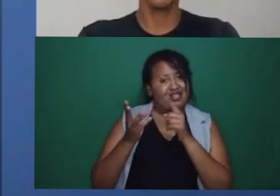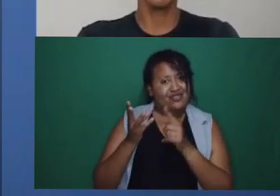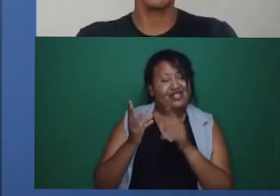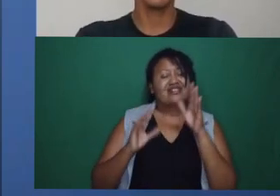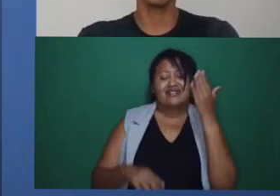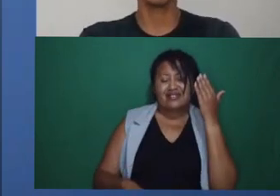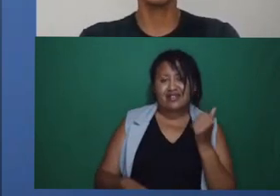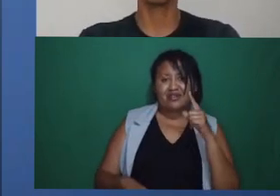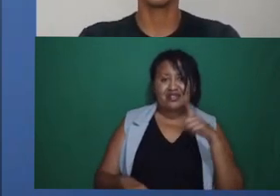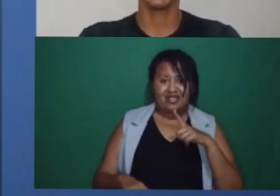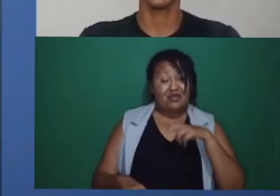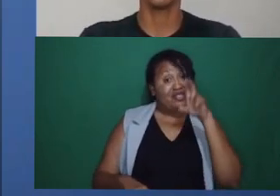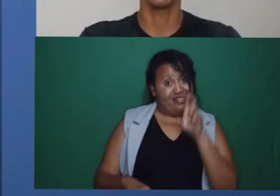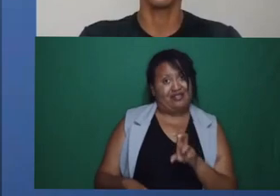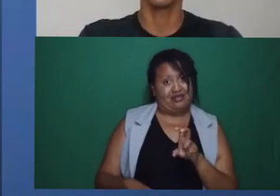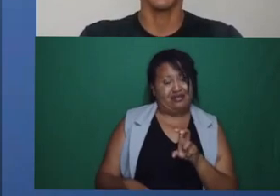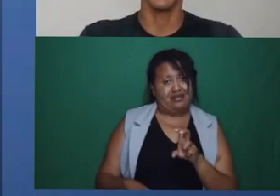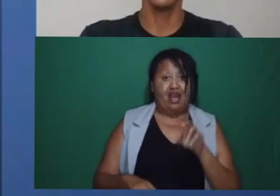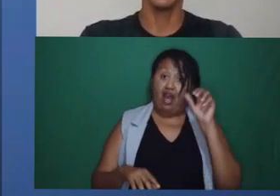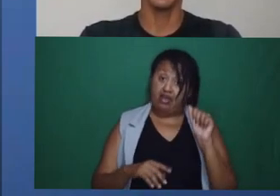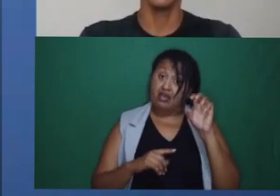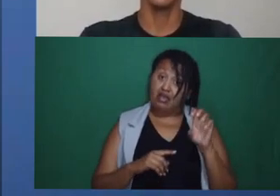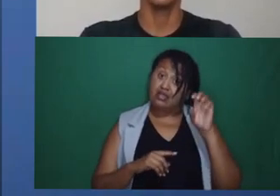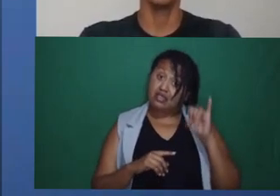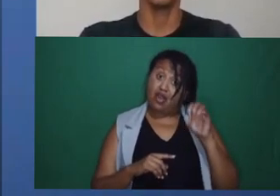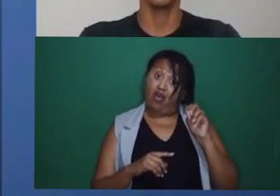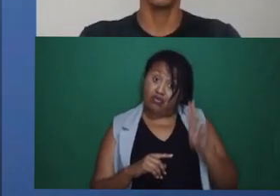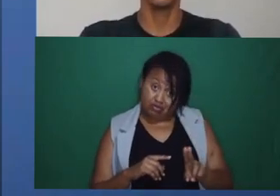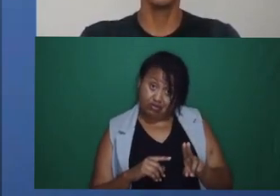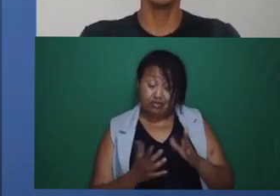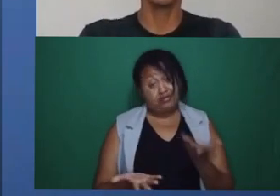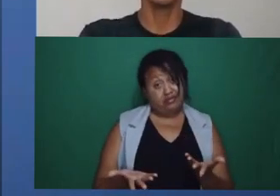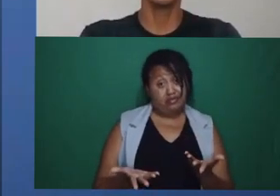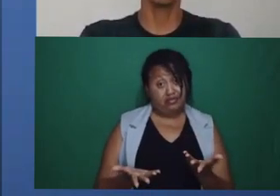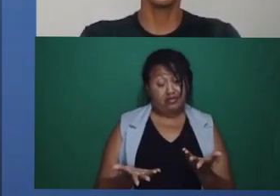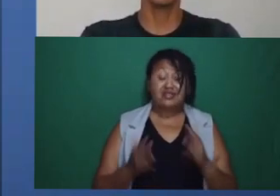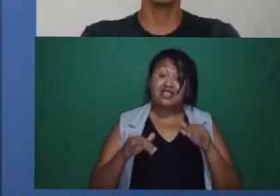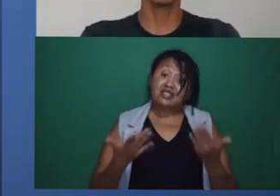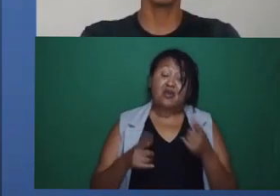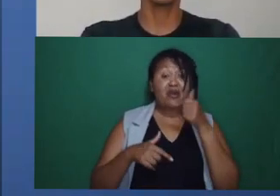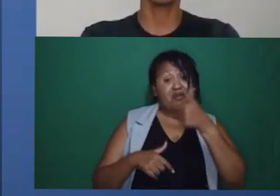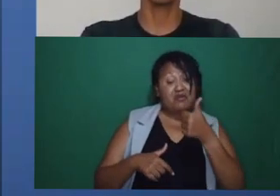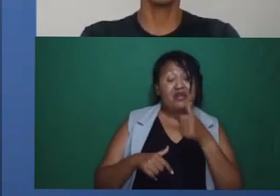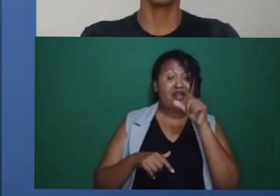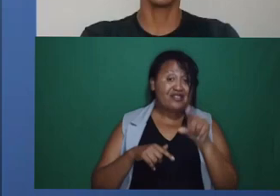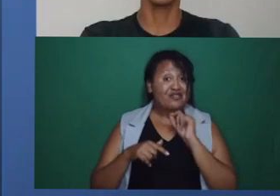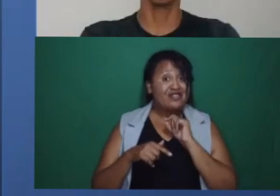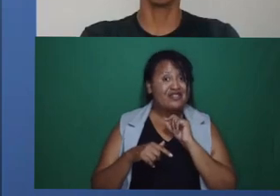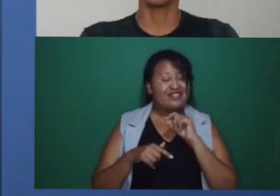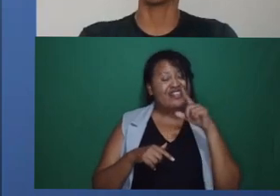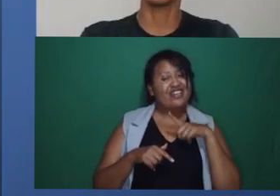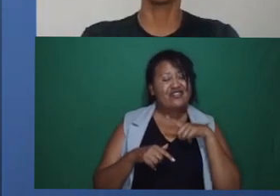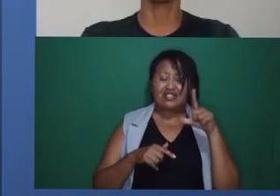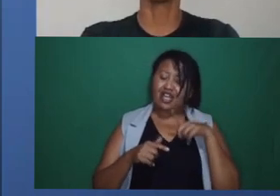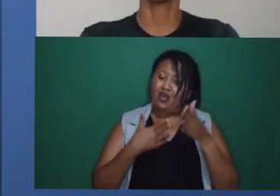vogais nós sabemos que temos cinco vogais a e i o u então para a Primeira opção eu vou ter